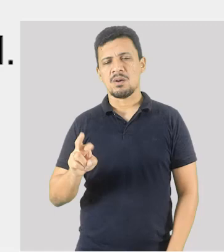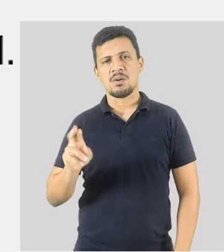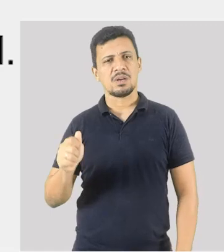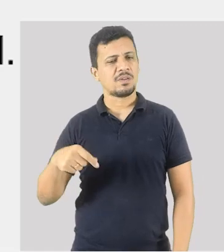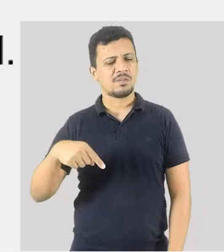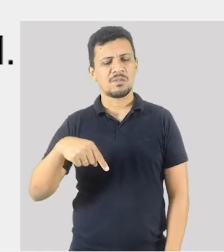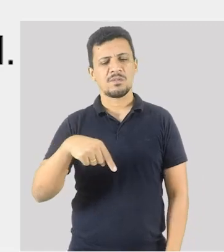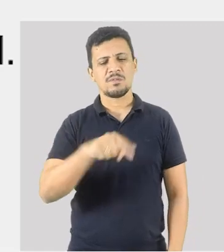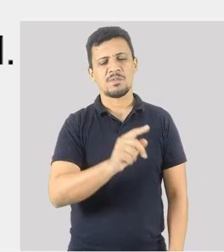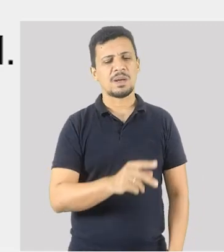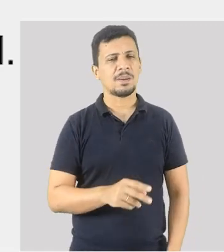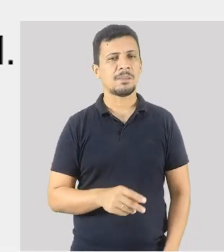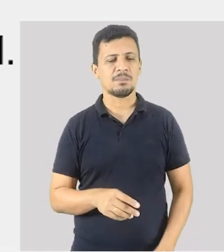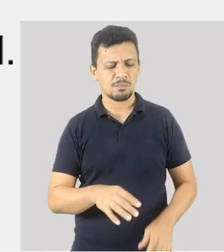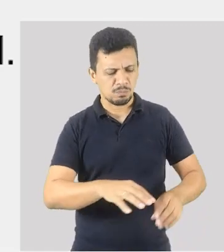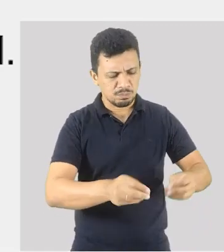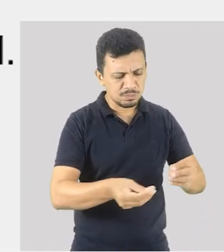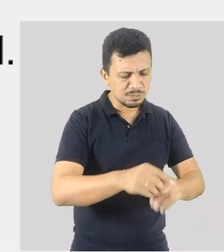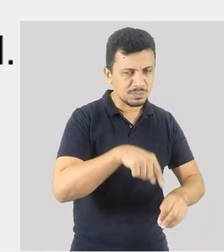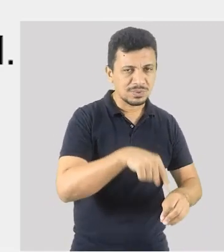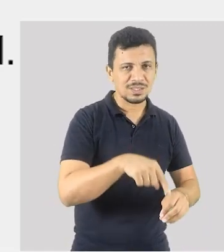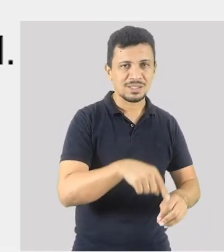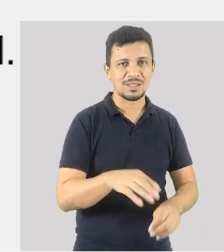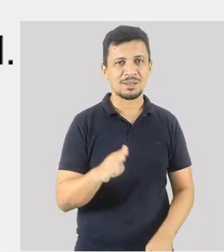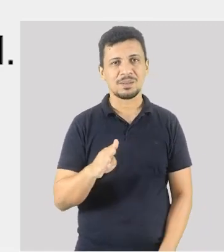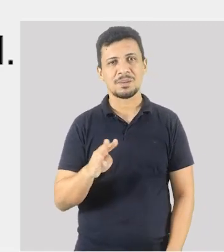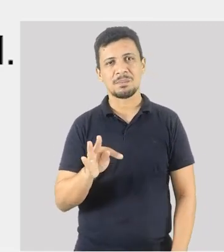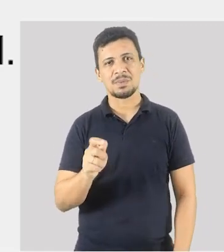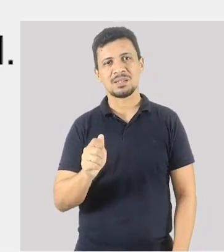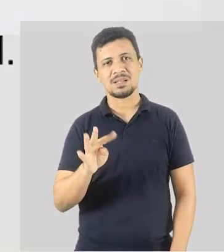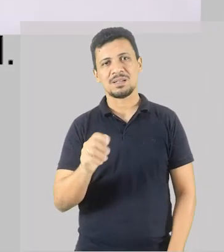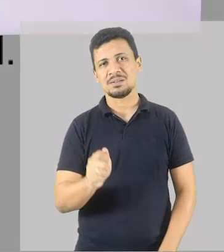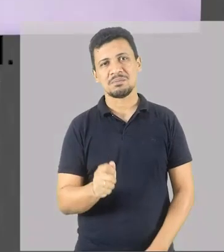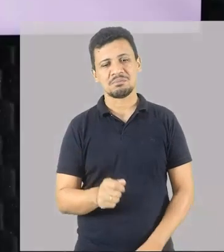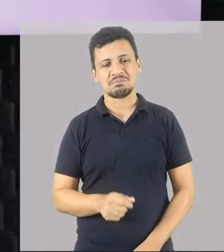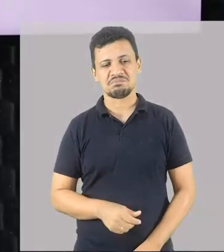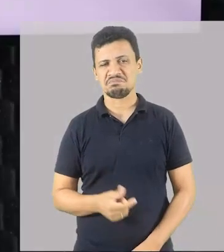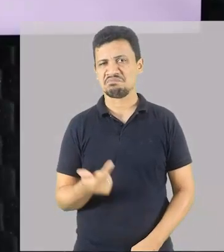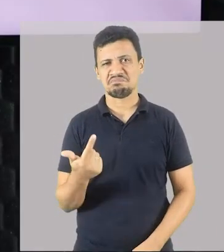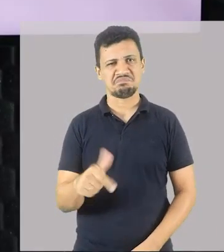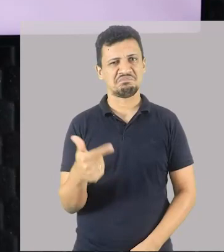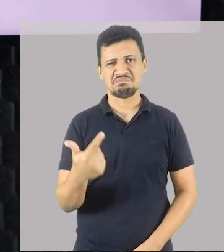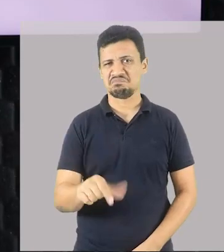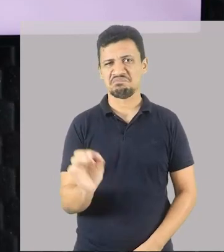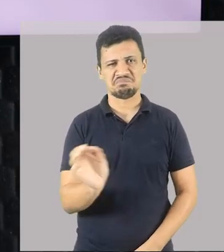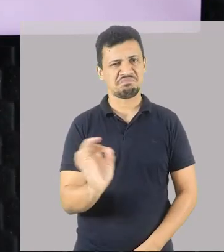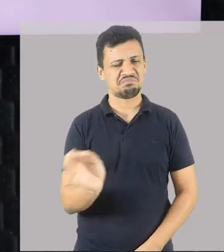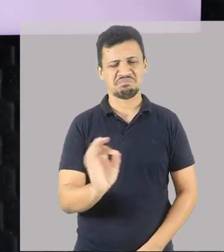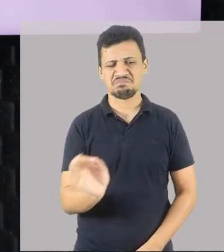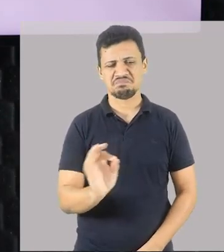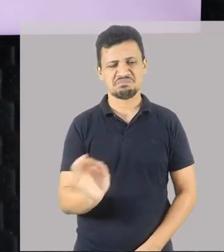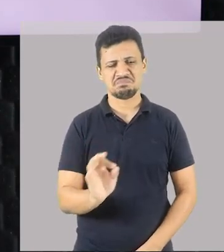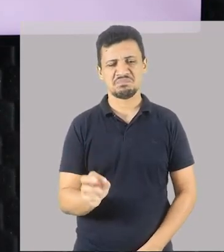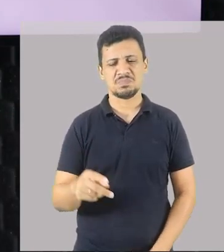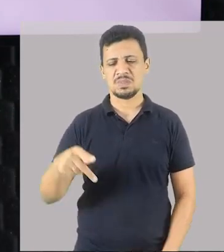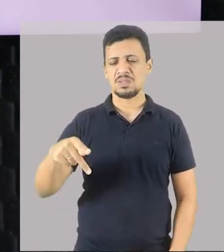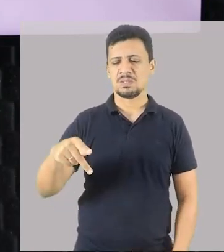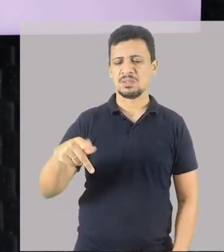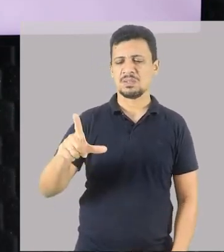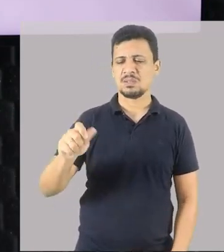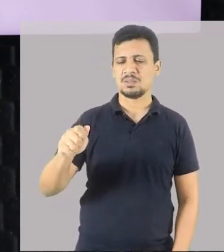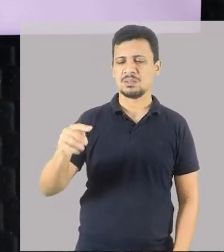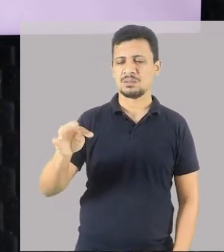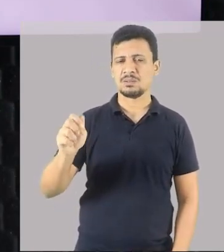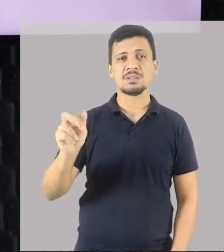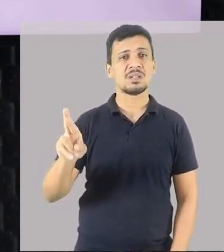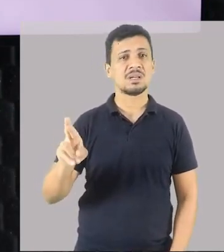plantar batatas, certo? Não teríamos aqui nenhum processo para chamar atenção, certo? Plantar aí seria só uma